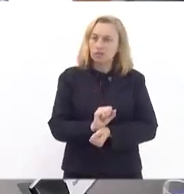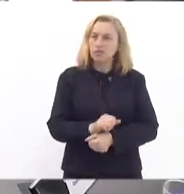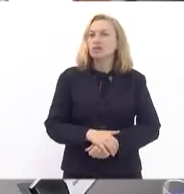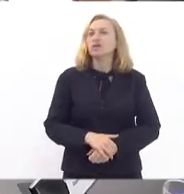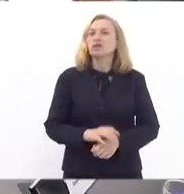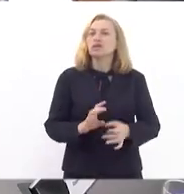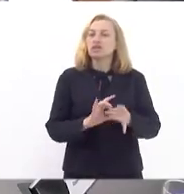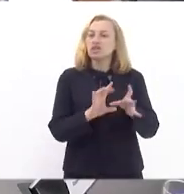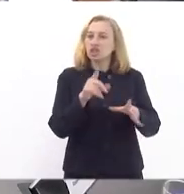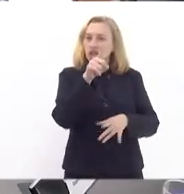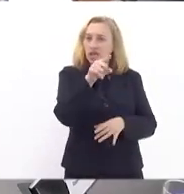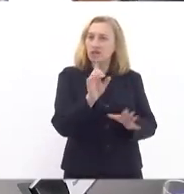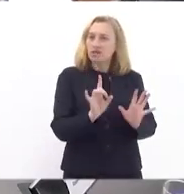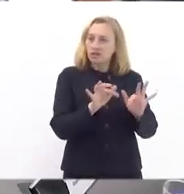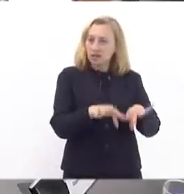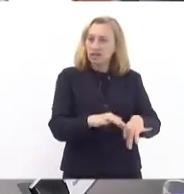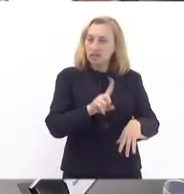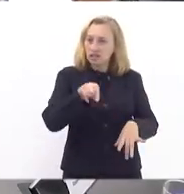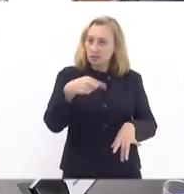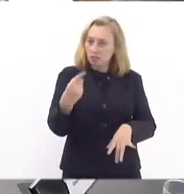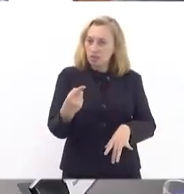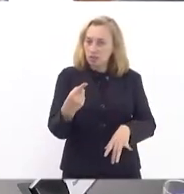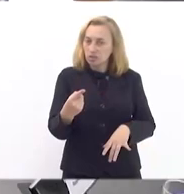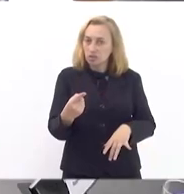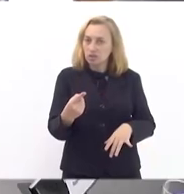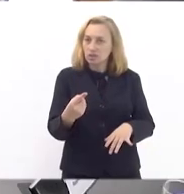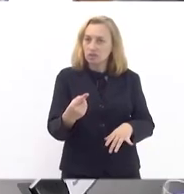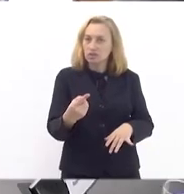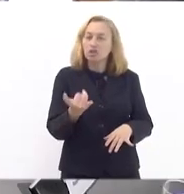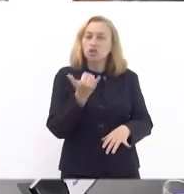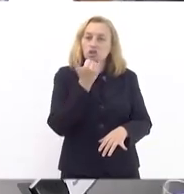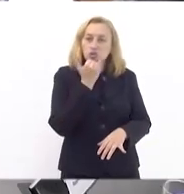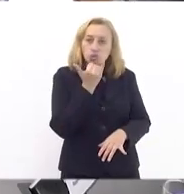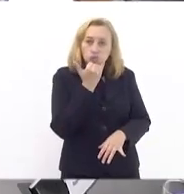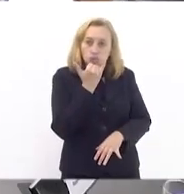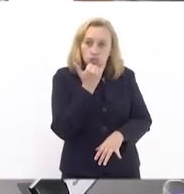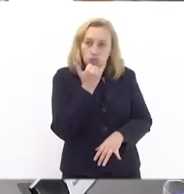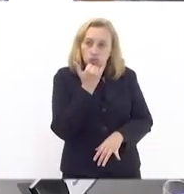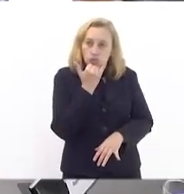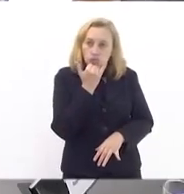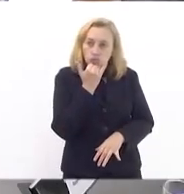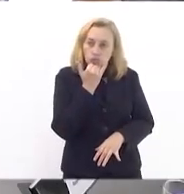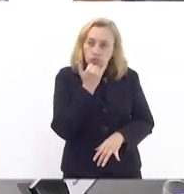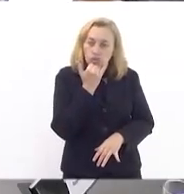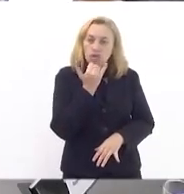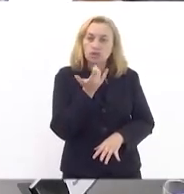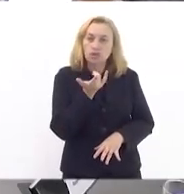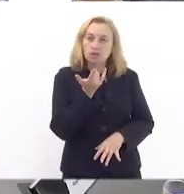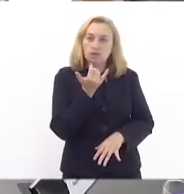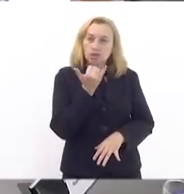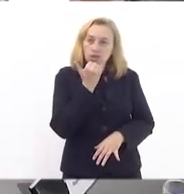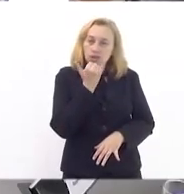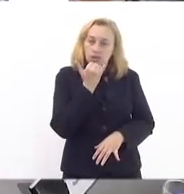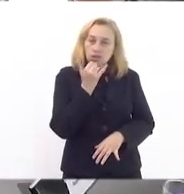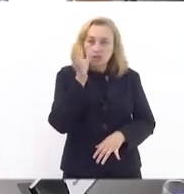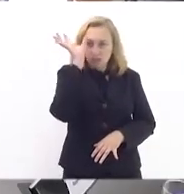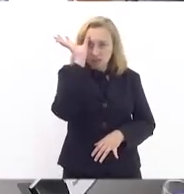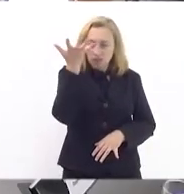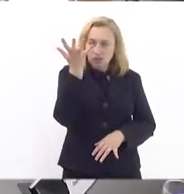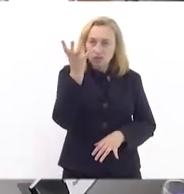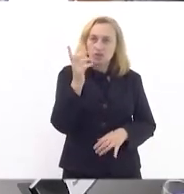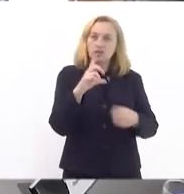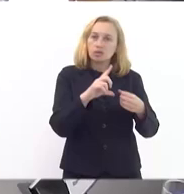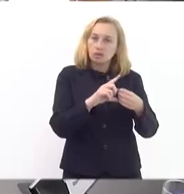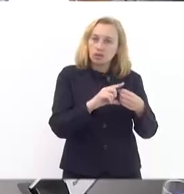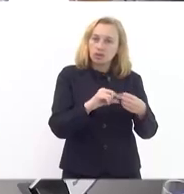deixar gente concluir depois eu passo a desculpa se eu não sentir tentar resolver já que ele